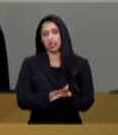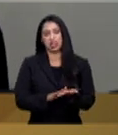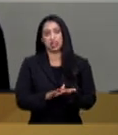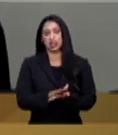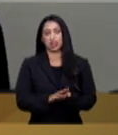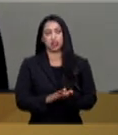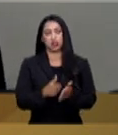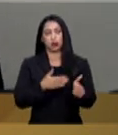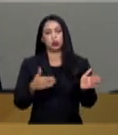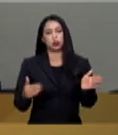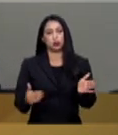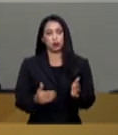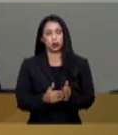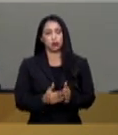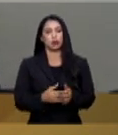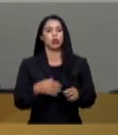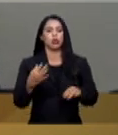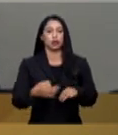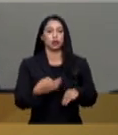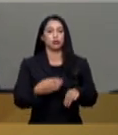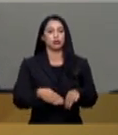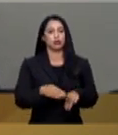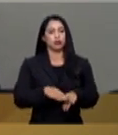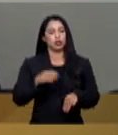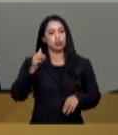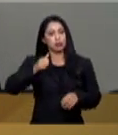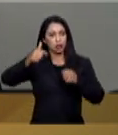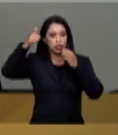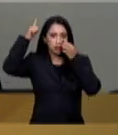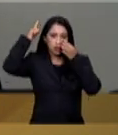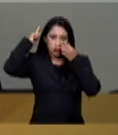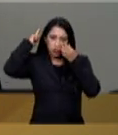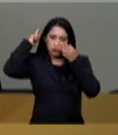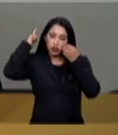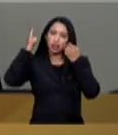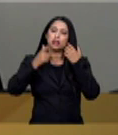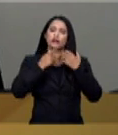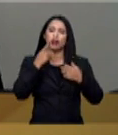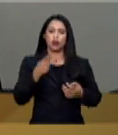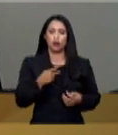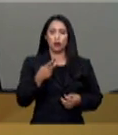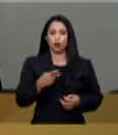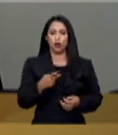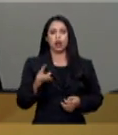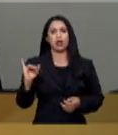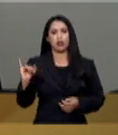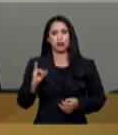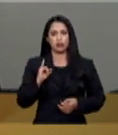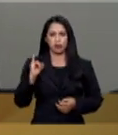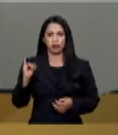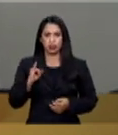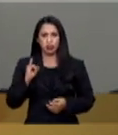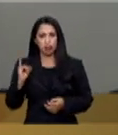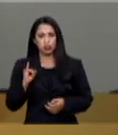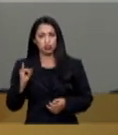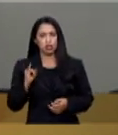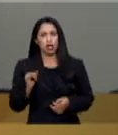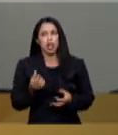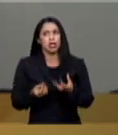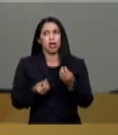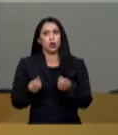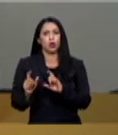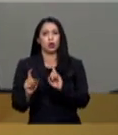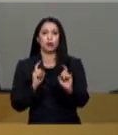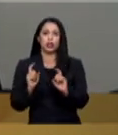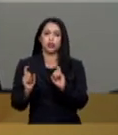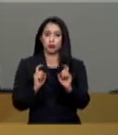as observações do ministro Alexandre de Moraes são extremamente pertinentes e dizem respeito à forma de administrar